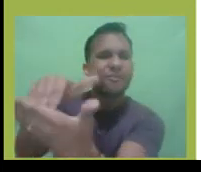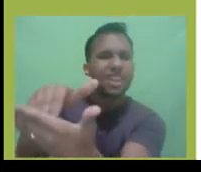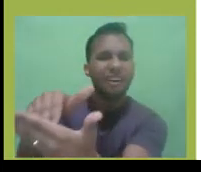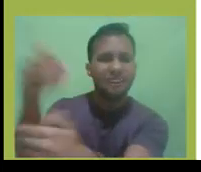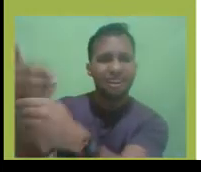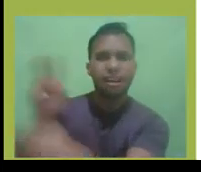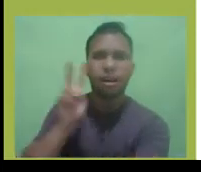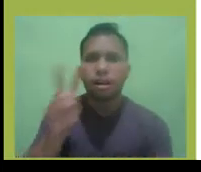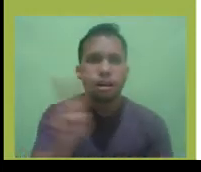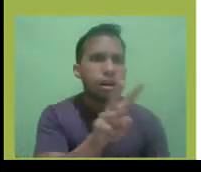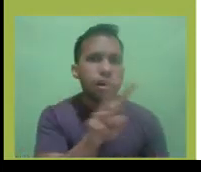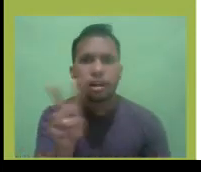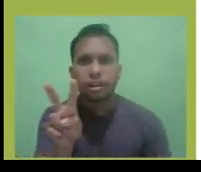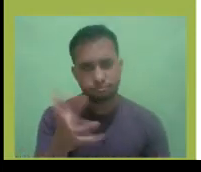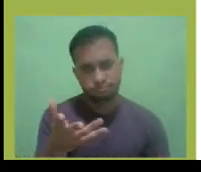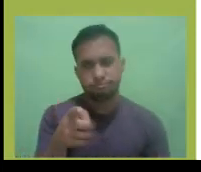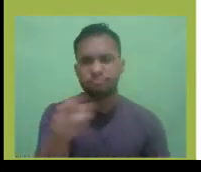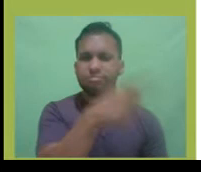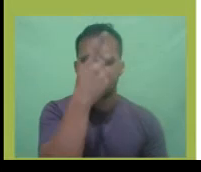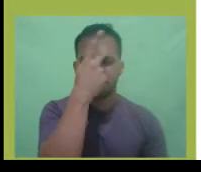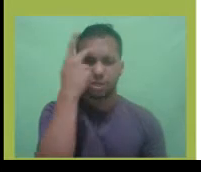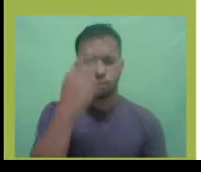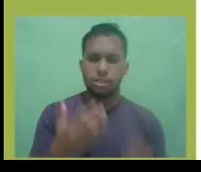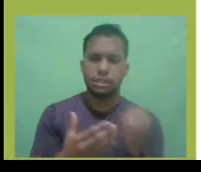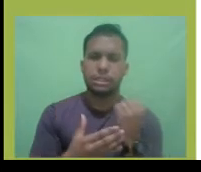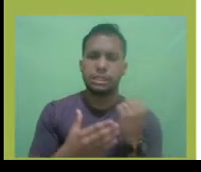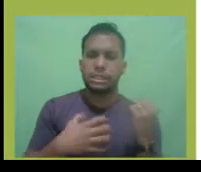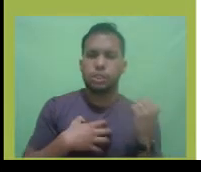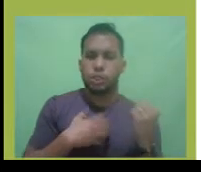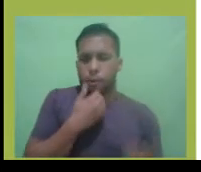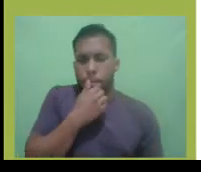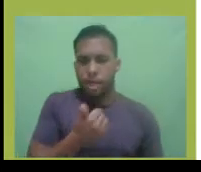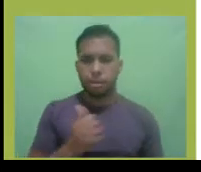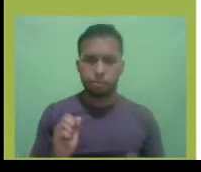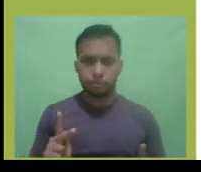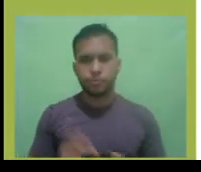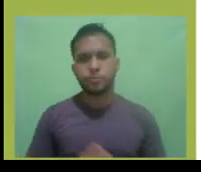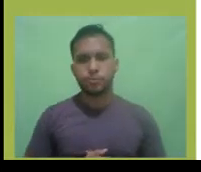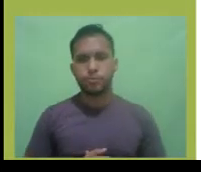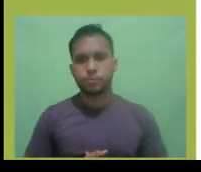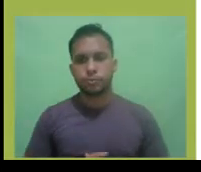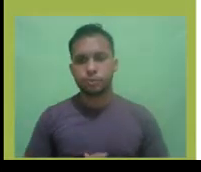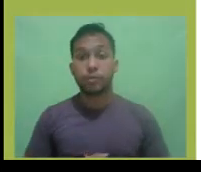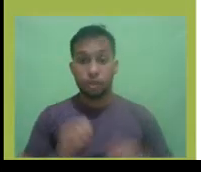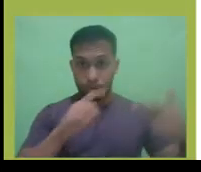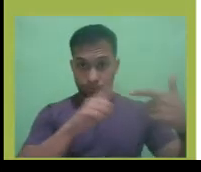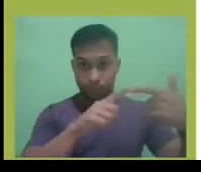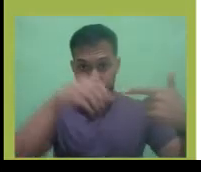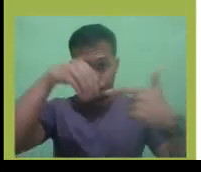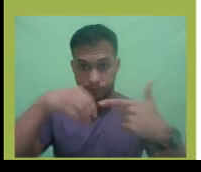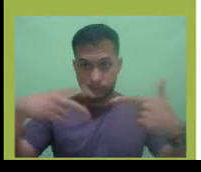consideradas, que você está falando para elas. E segundo, fale com as próprias palavras. Se você